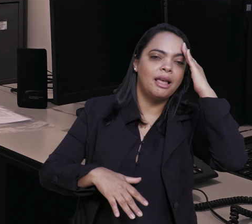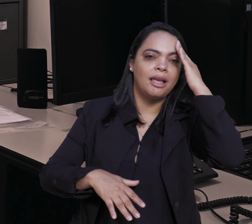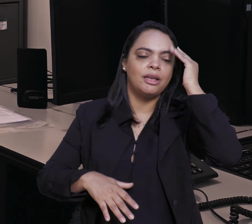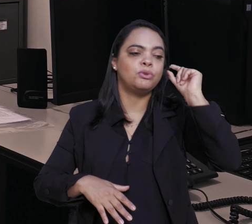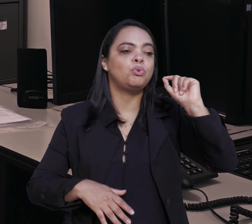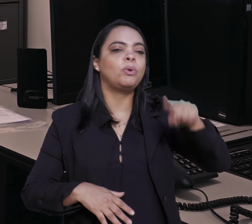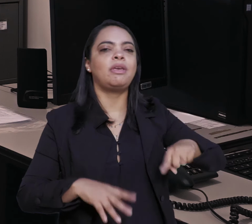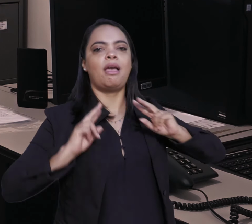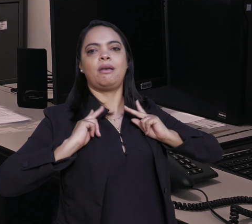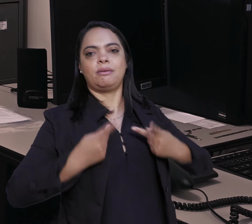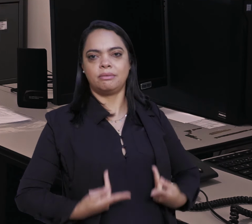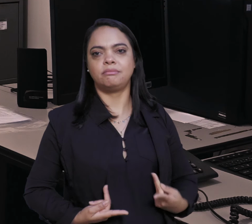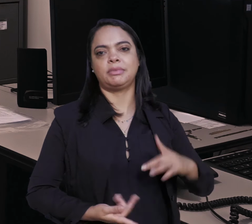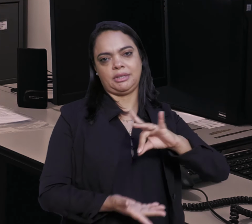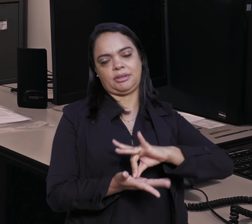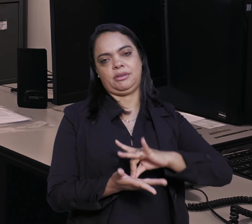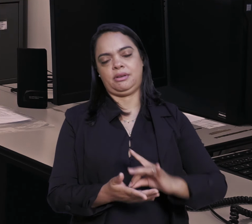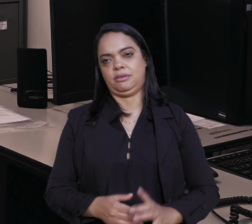a humanidade mesmo.